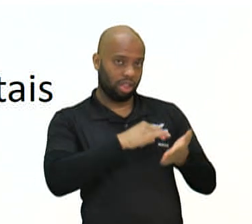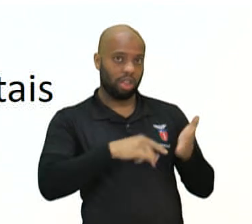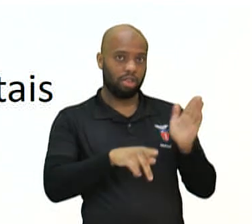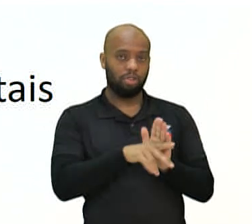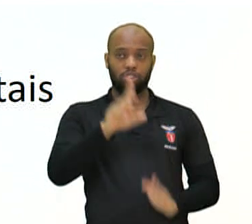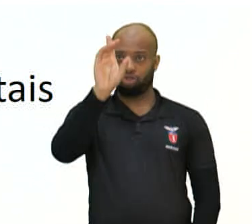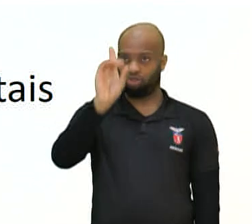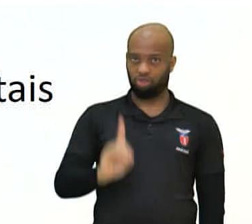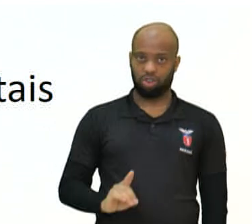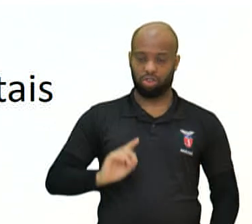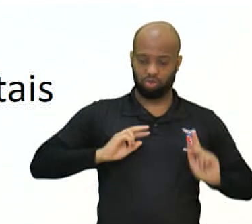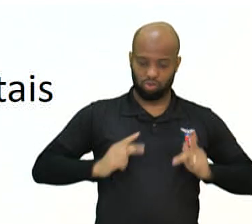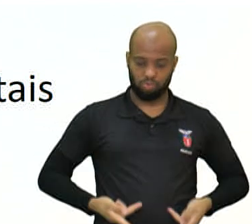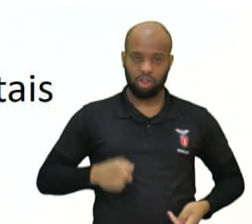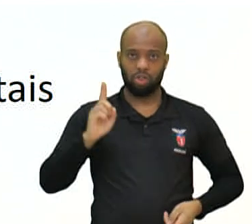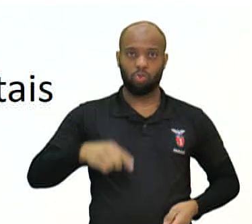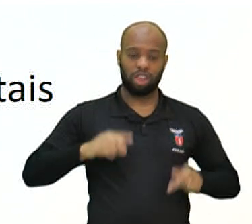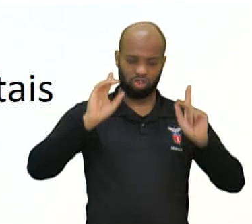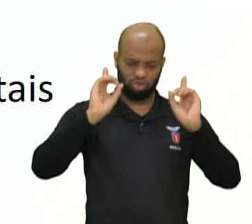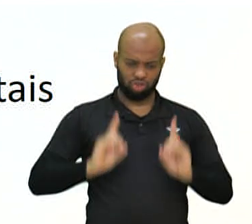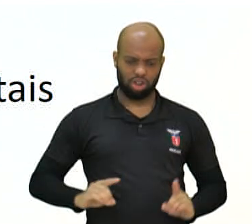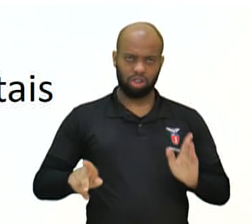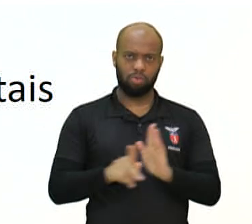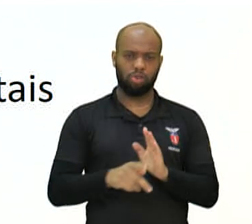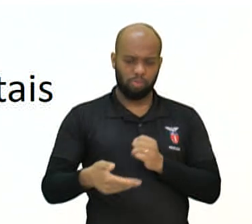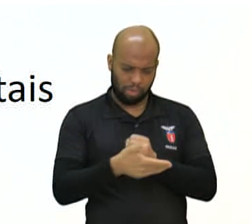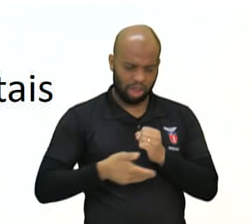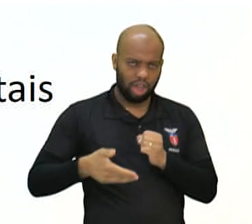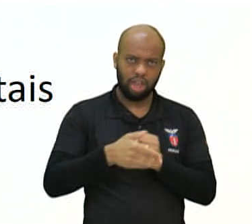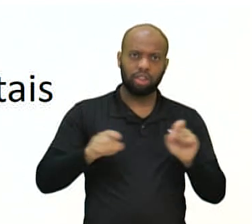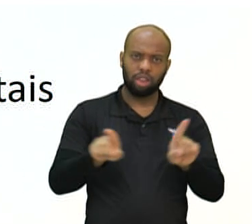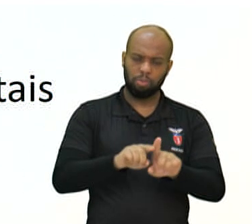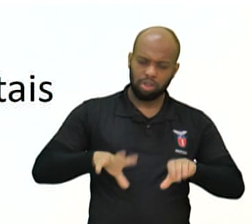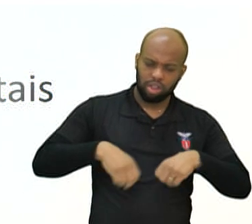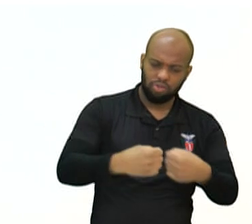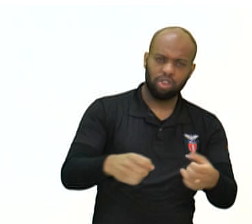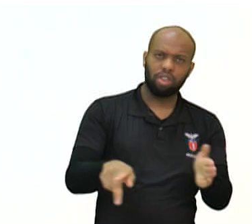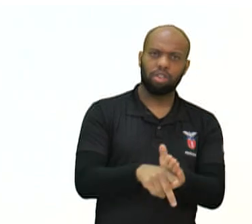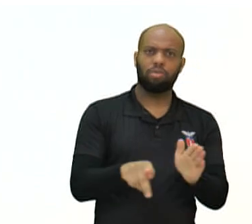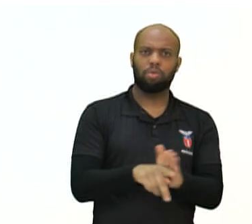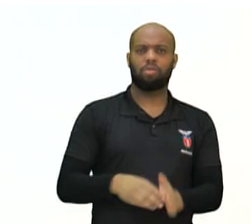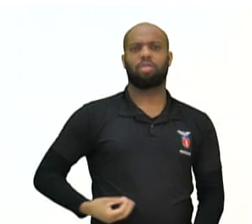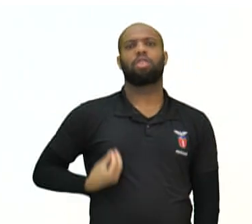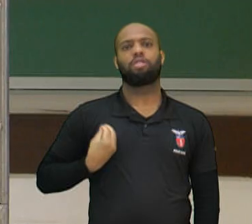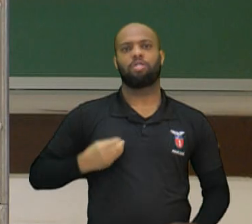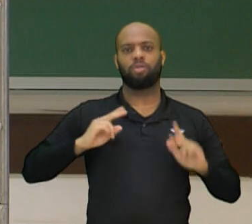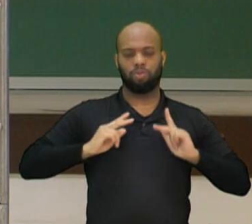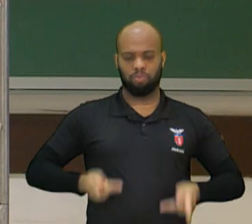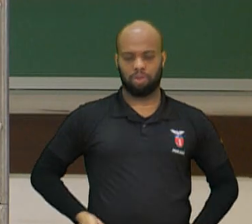de afirmação dos direitos fundamentais e de defesa da dignidade humana.